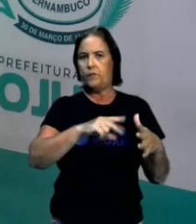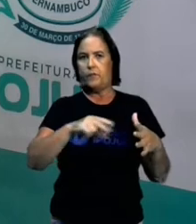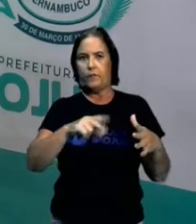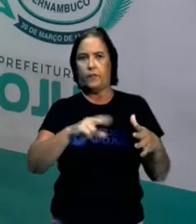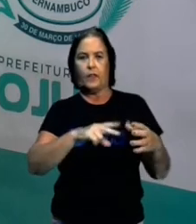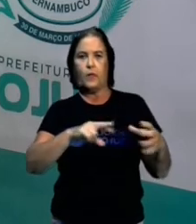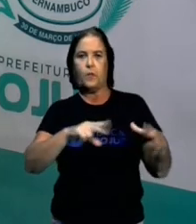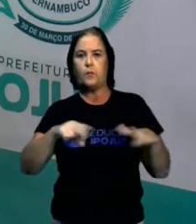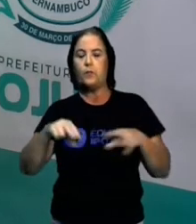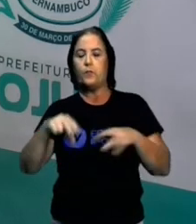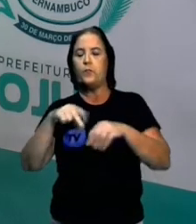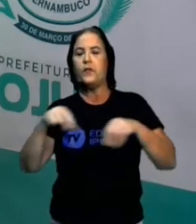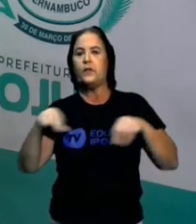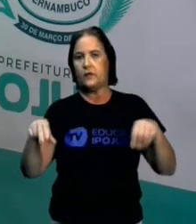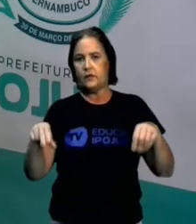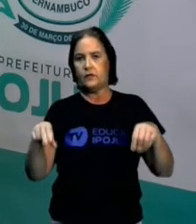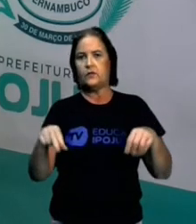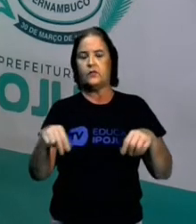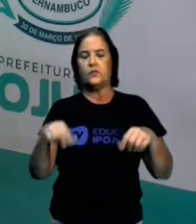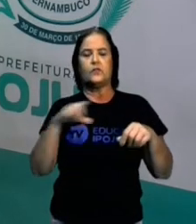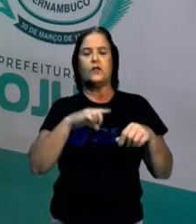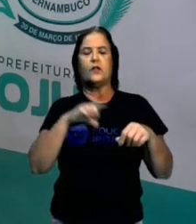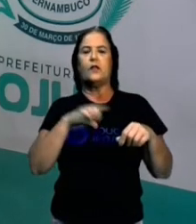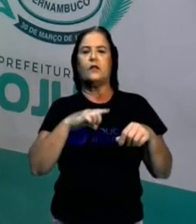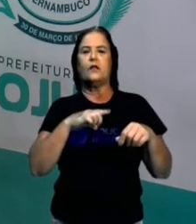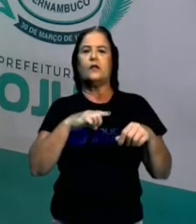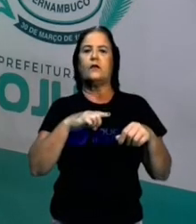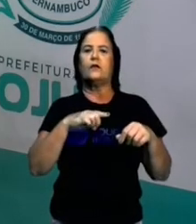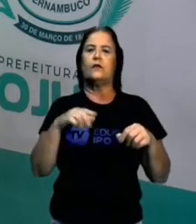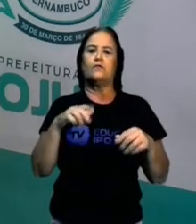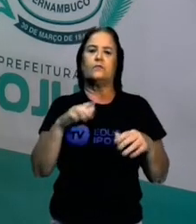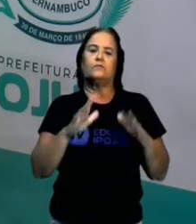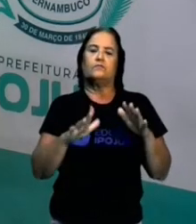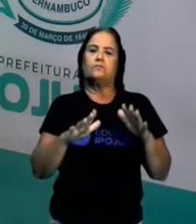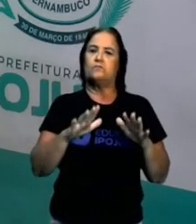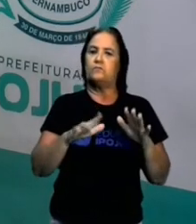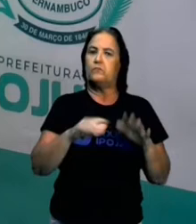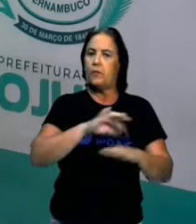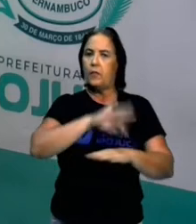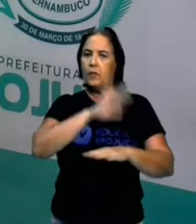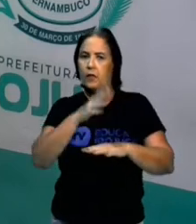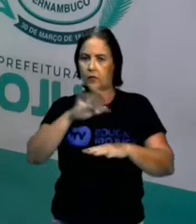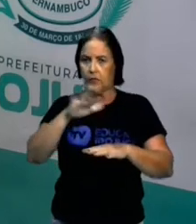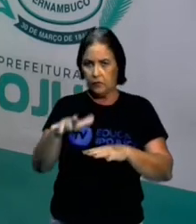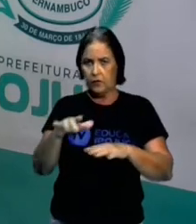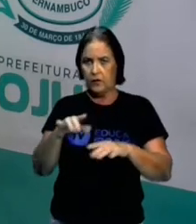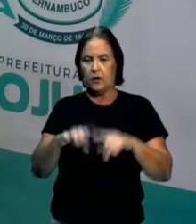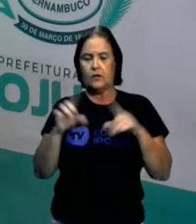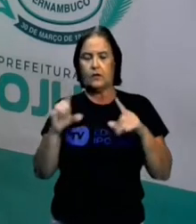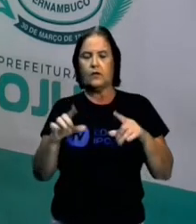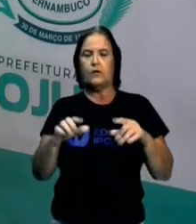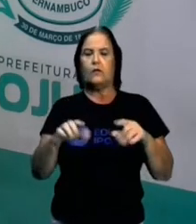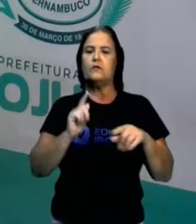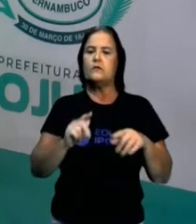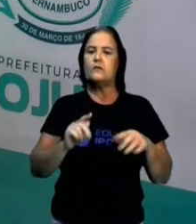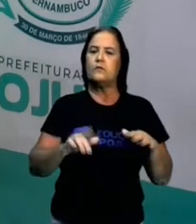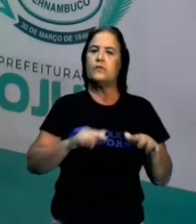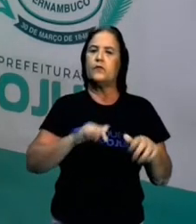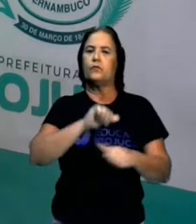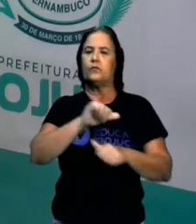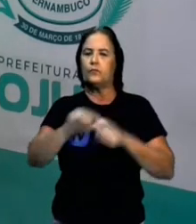superfície irregular. E essa superfície, ela está em constante transformação, tanto de forma